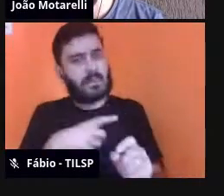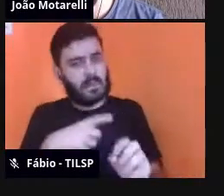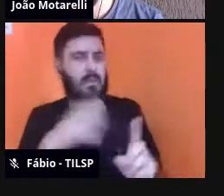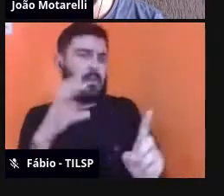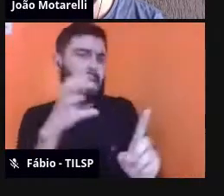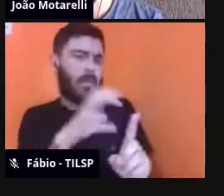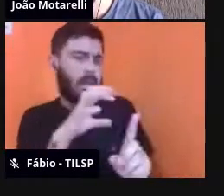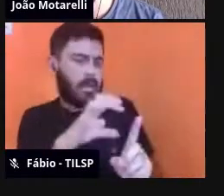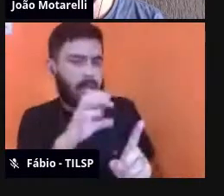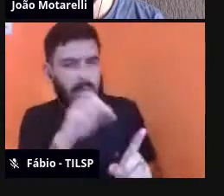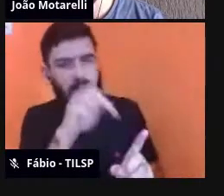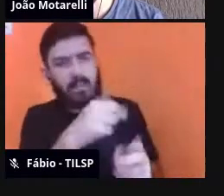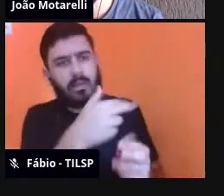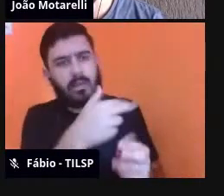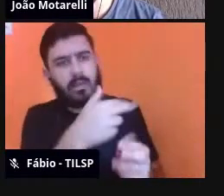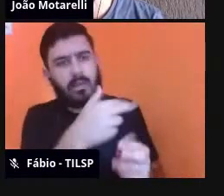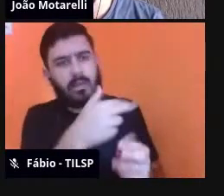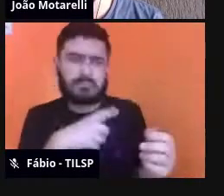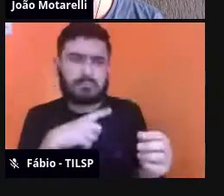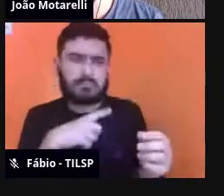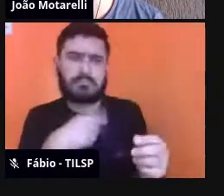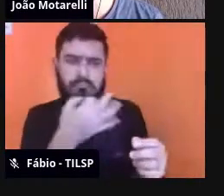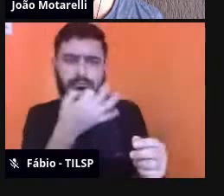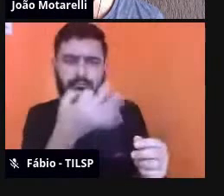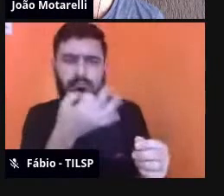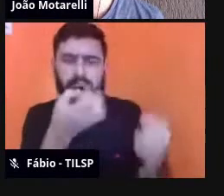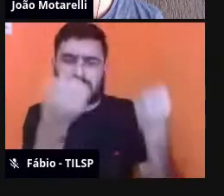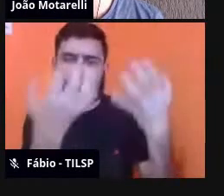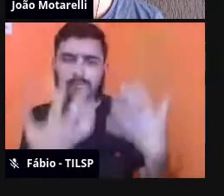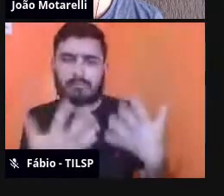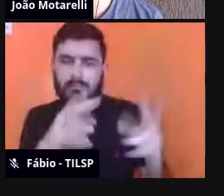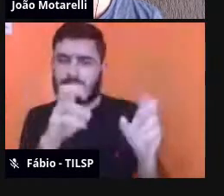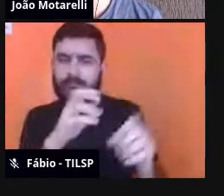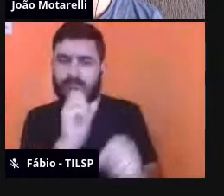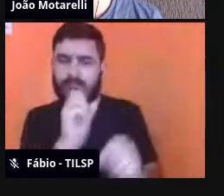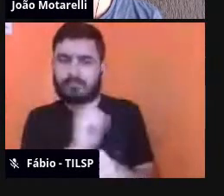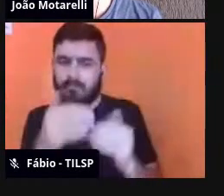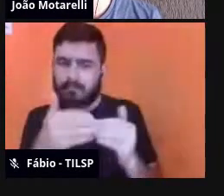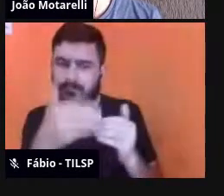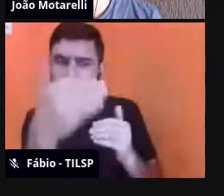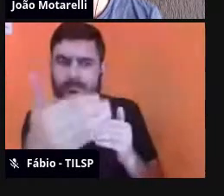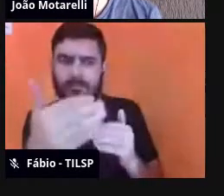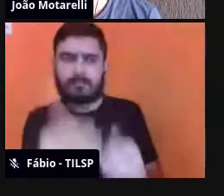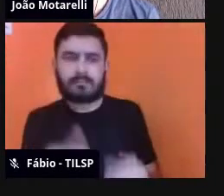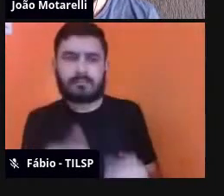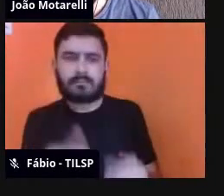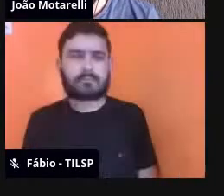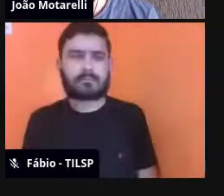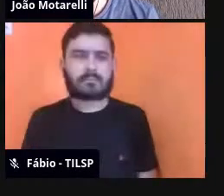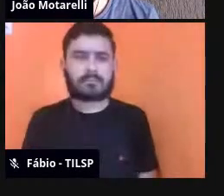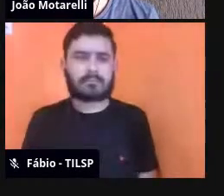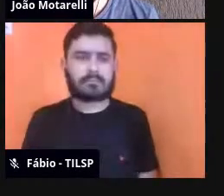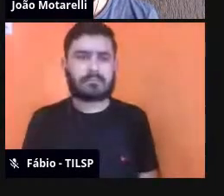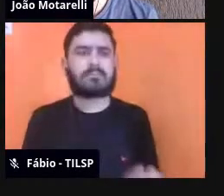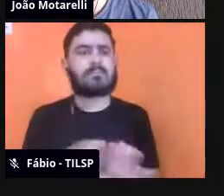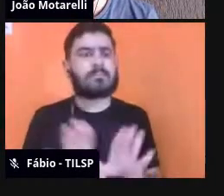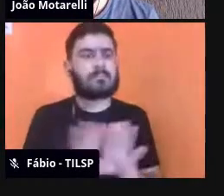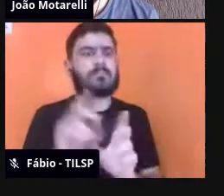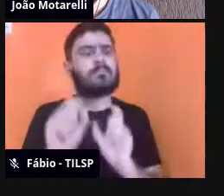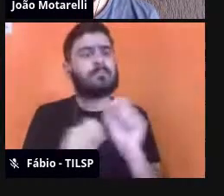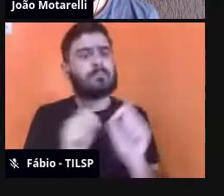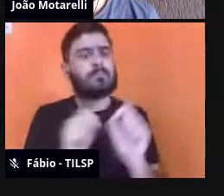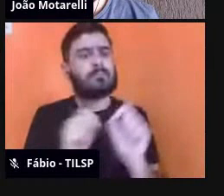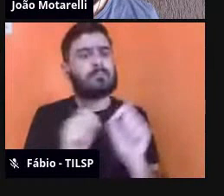comentar mais especificamente sobre esse ponto mais à frente, isso vai modificar a nossa forma de se enxergar, de se